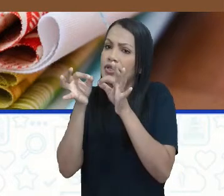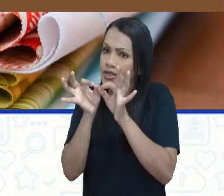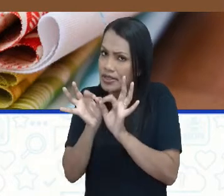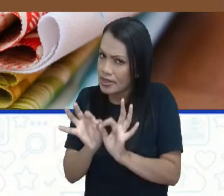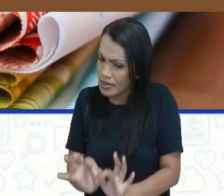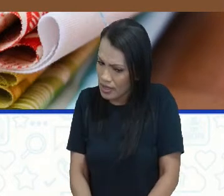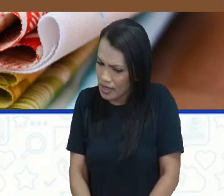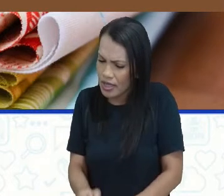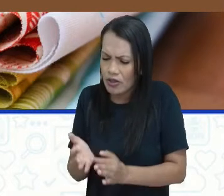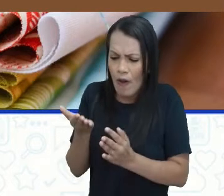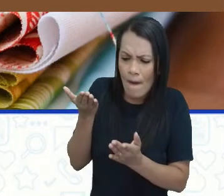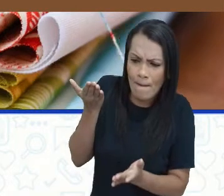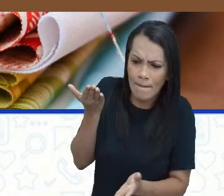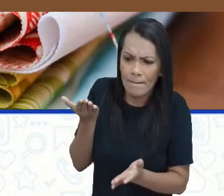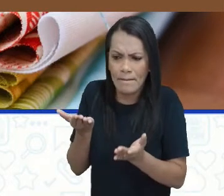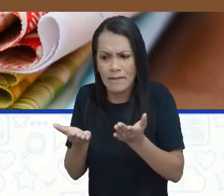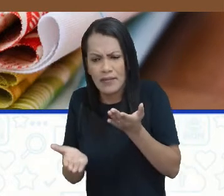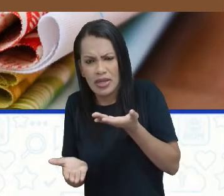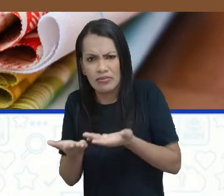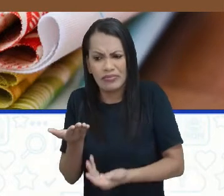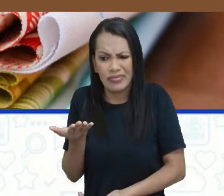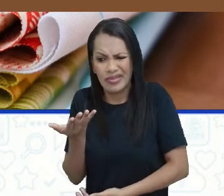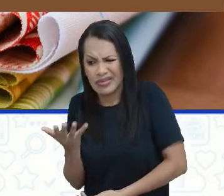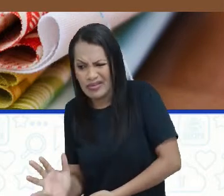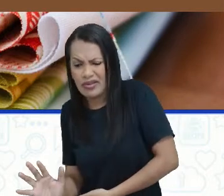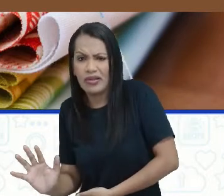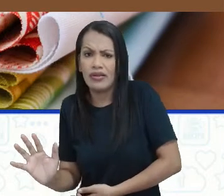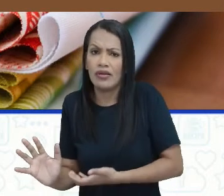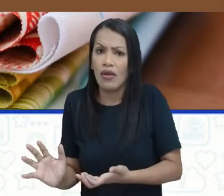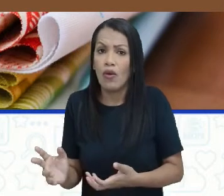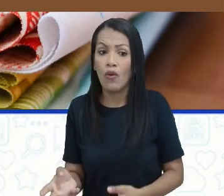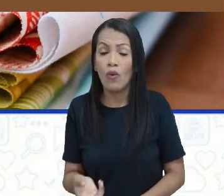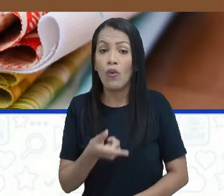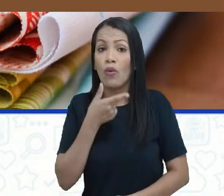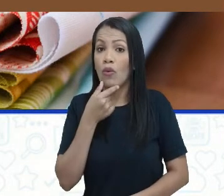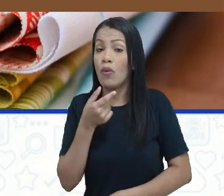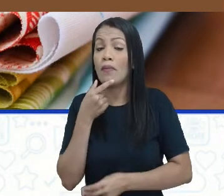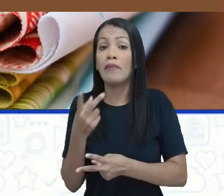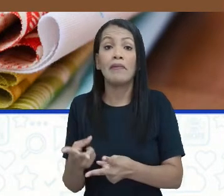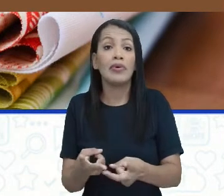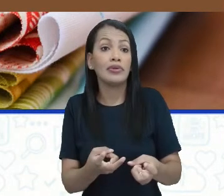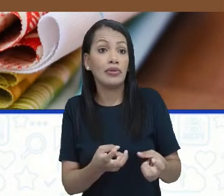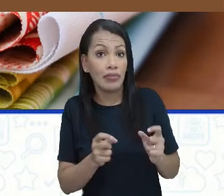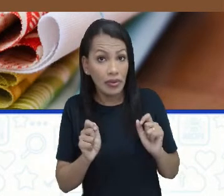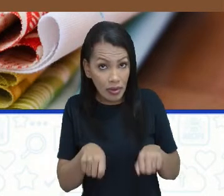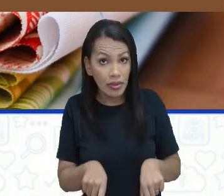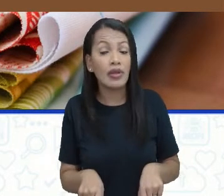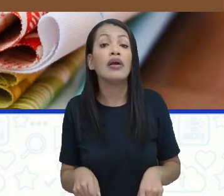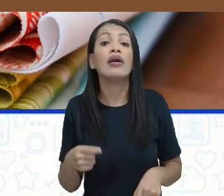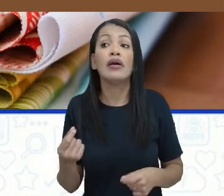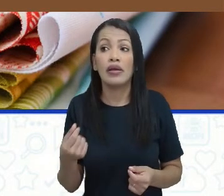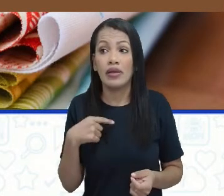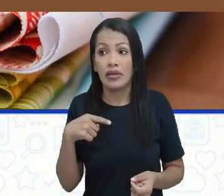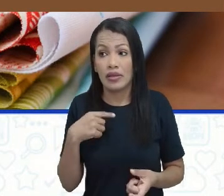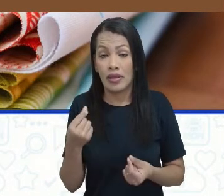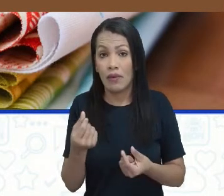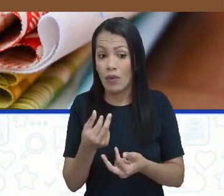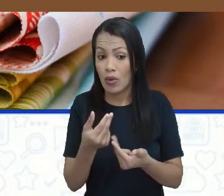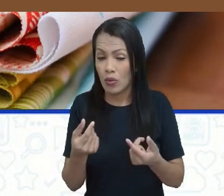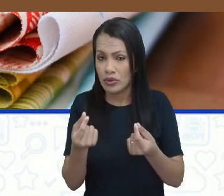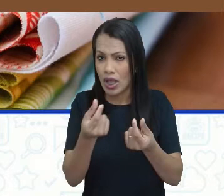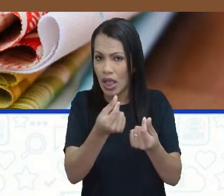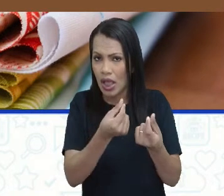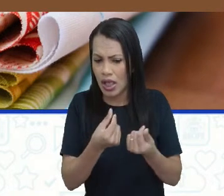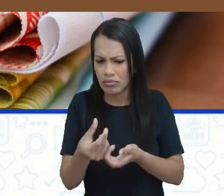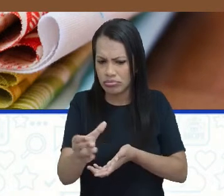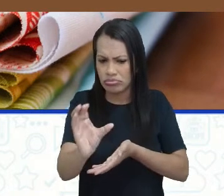Ali, dosando o que quer ou o que não quer. O homem percebeu, o marido percebeu que isso era uma fonte de riqueza. E que